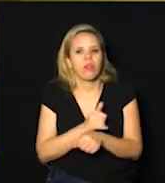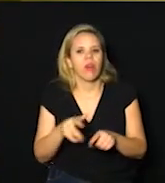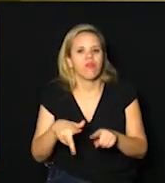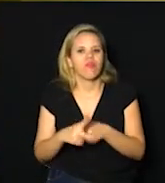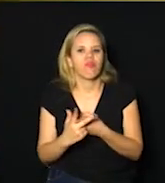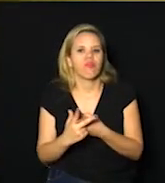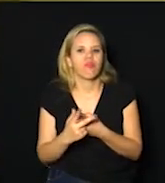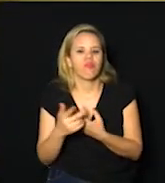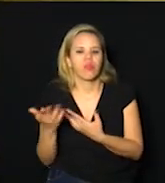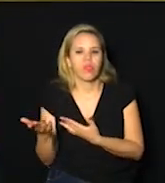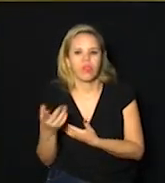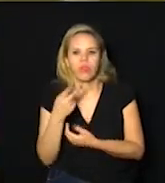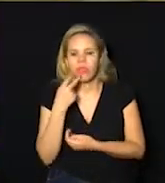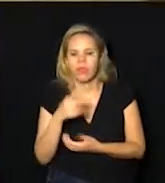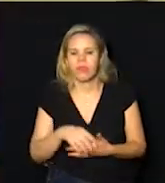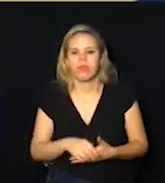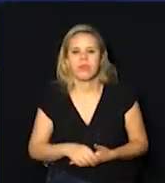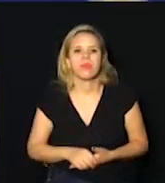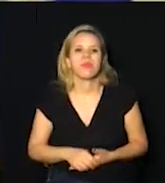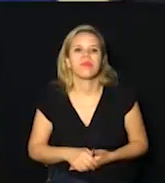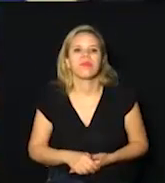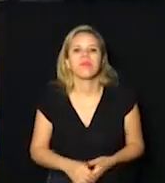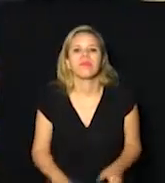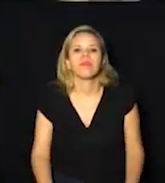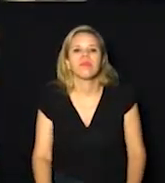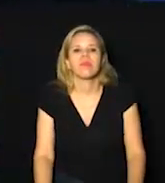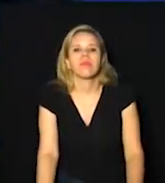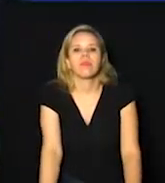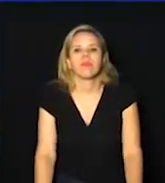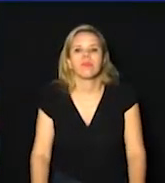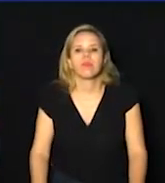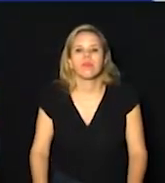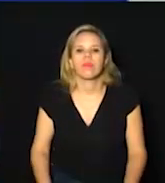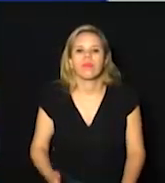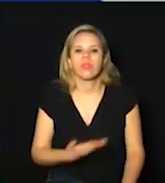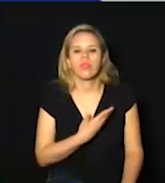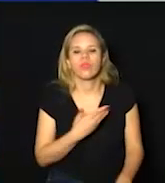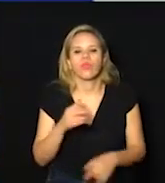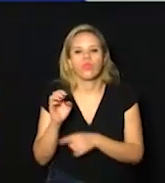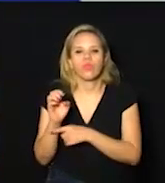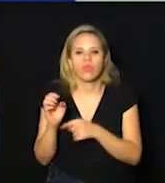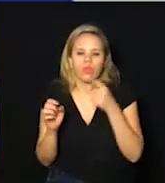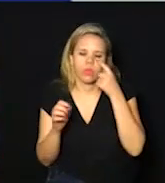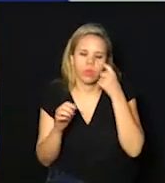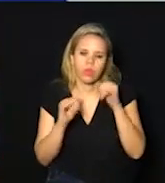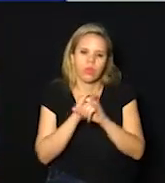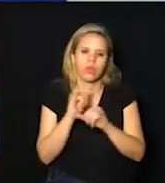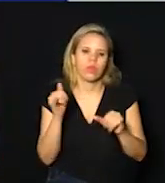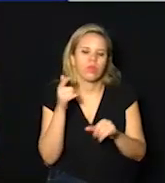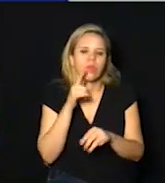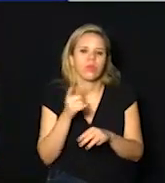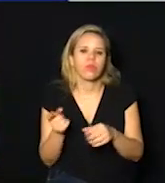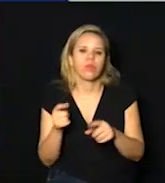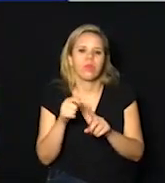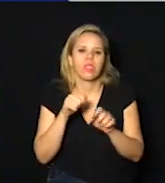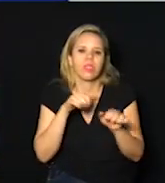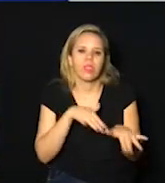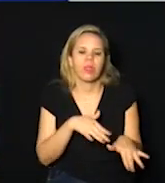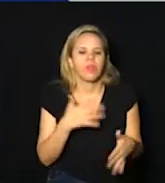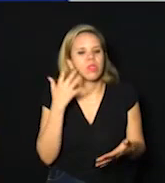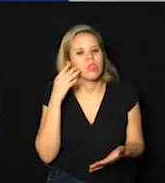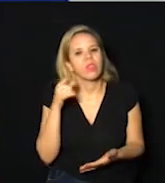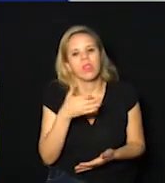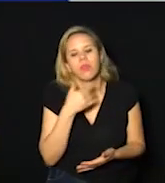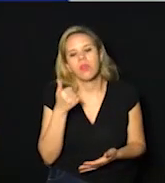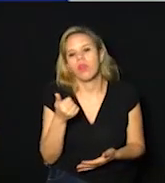É isso aí que eu ia falar. O Estado anunciou uma recuperação agora em setembro. Vocês acharam mais